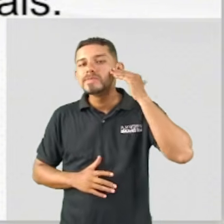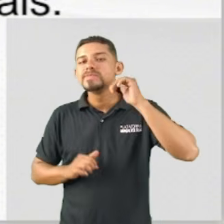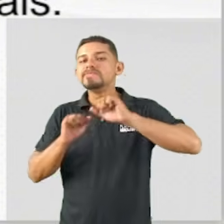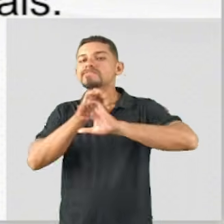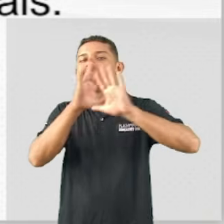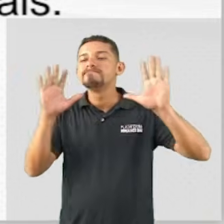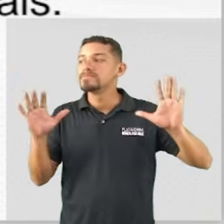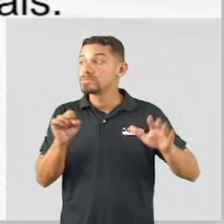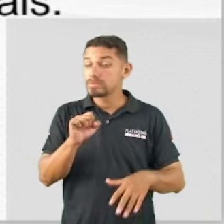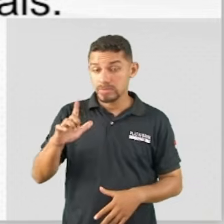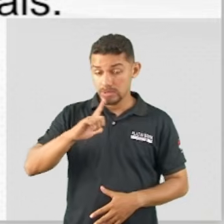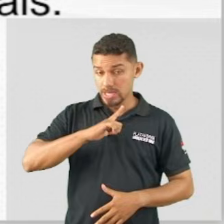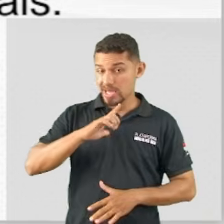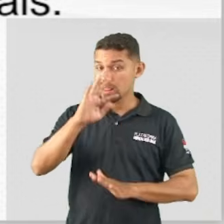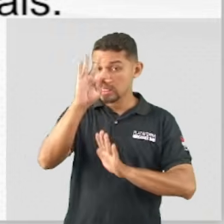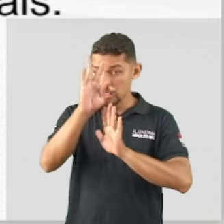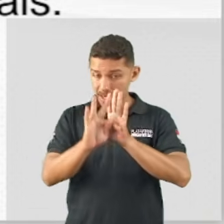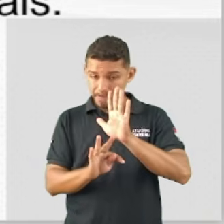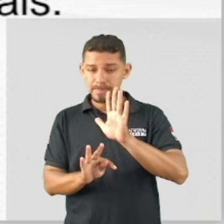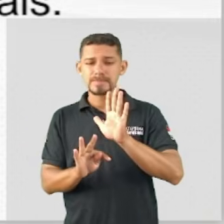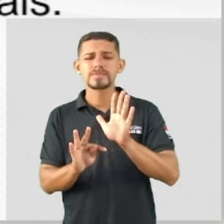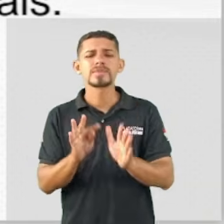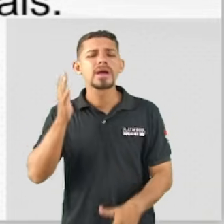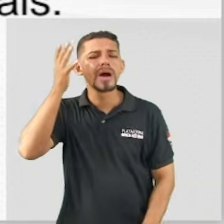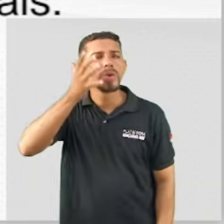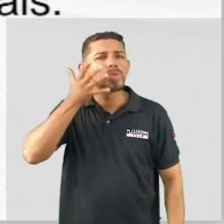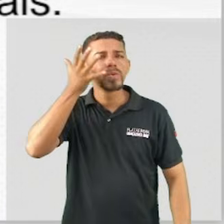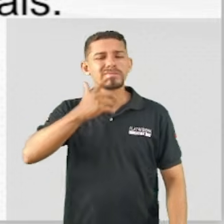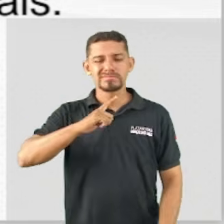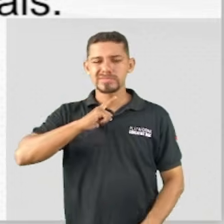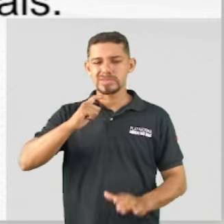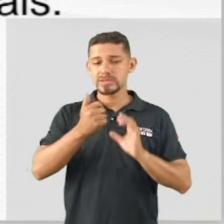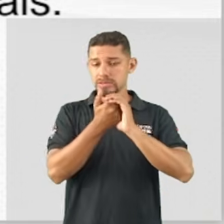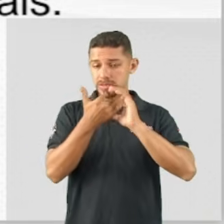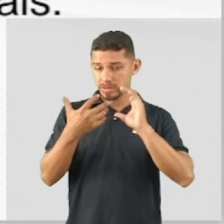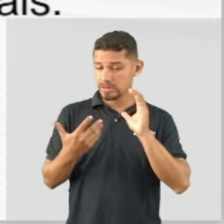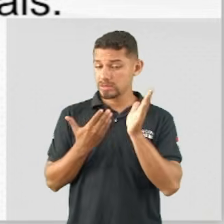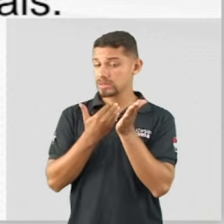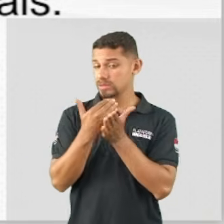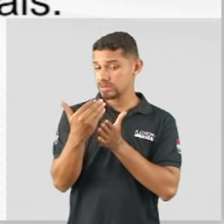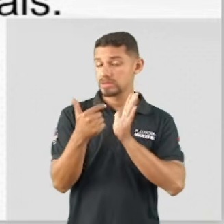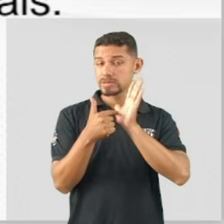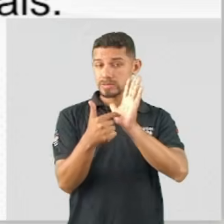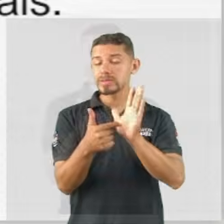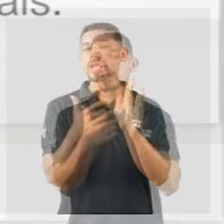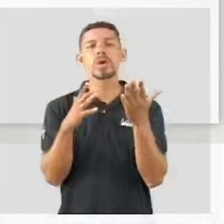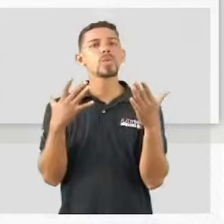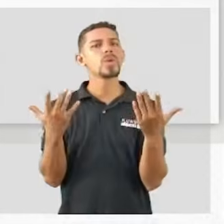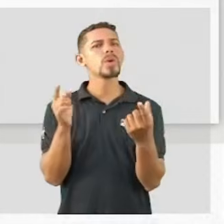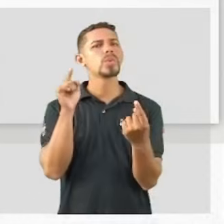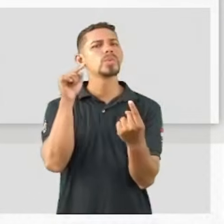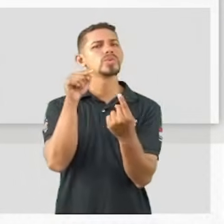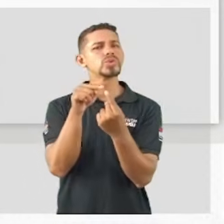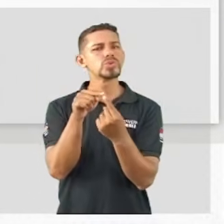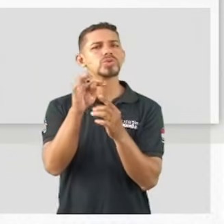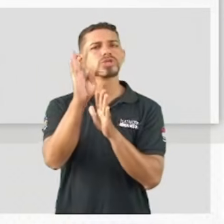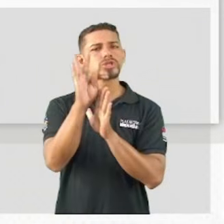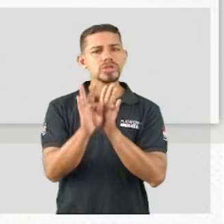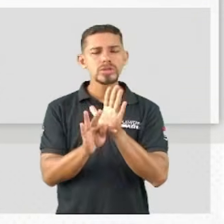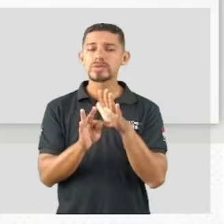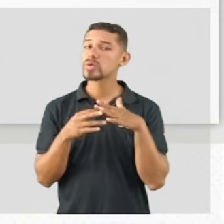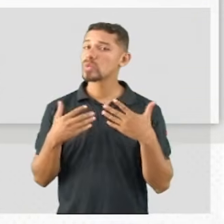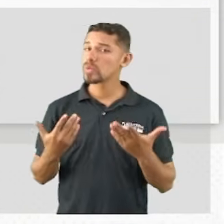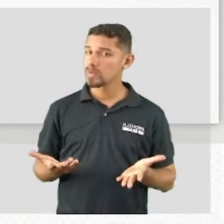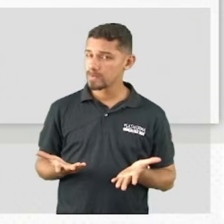entender, se eu tenho esse texto, ele é da oralidade, ele tem essas características iniciais que eu já apresentei, qual é o objetivo desse texto, né? A